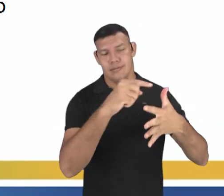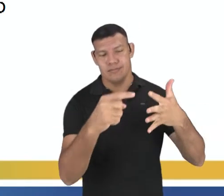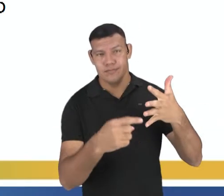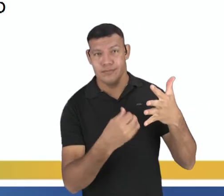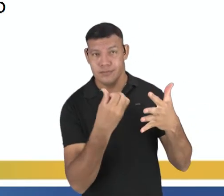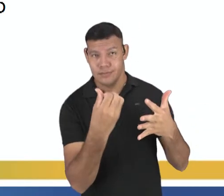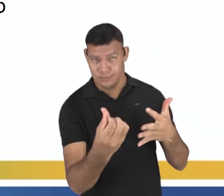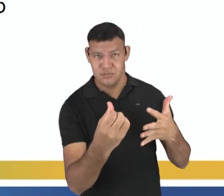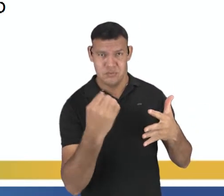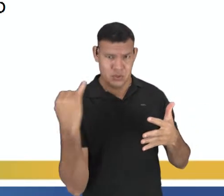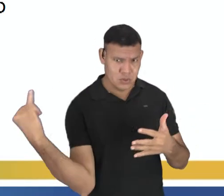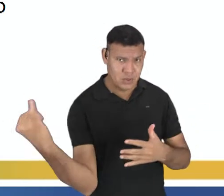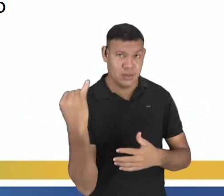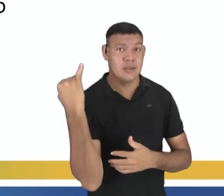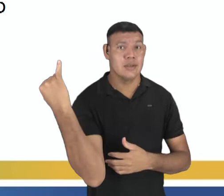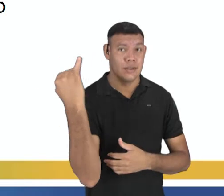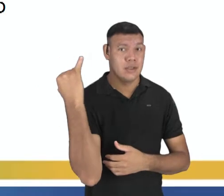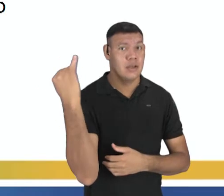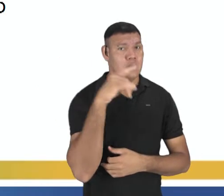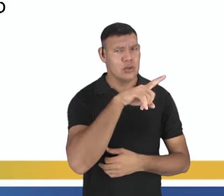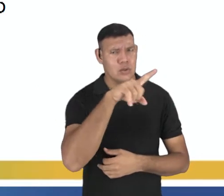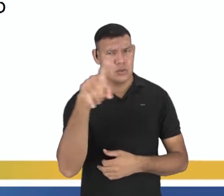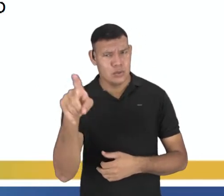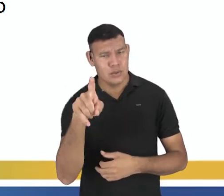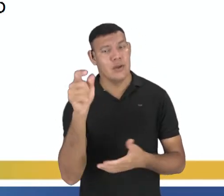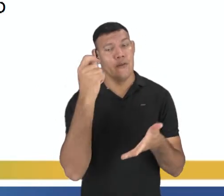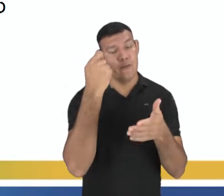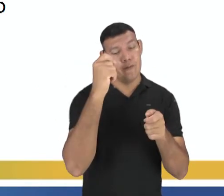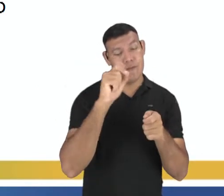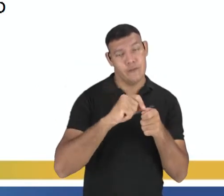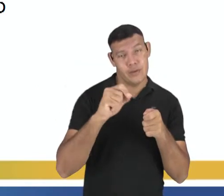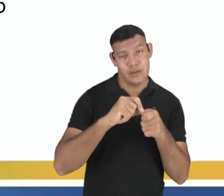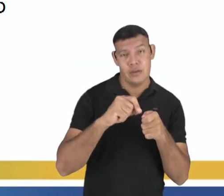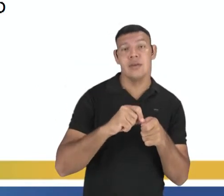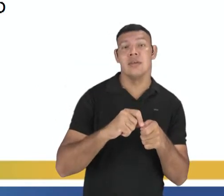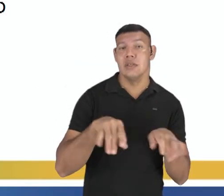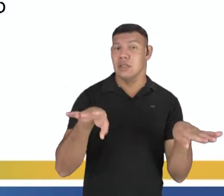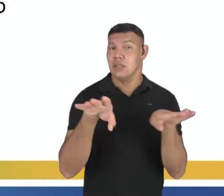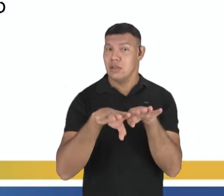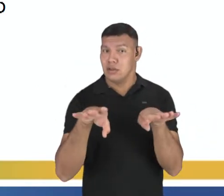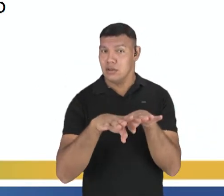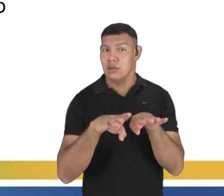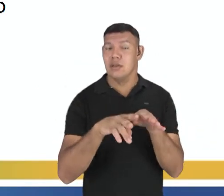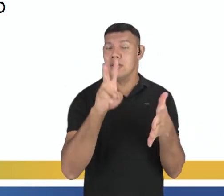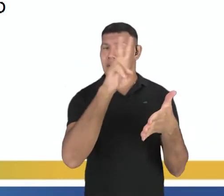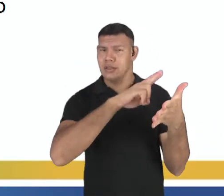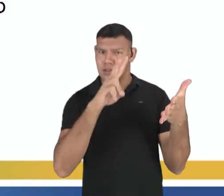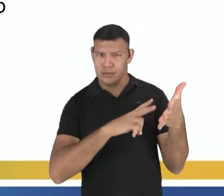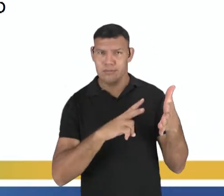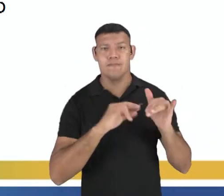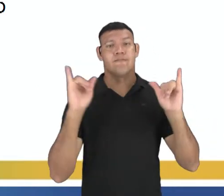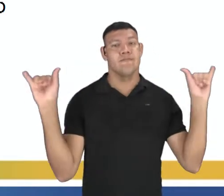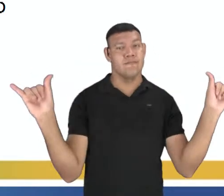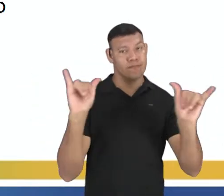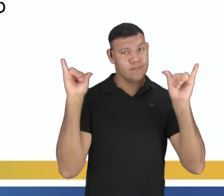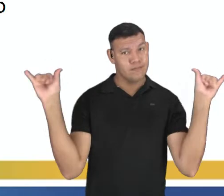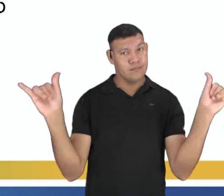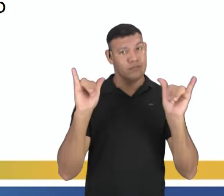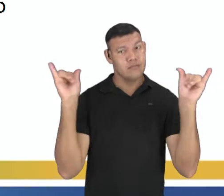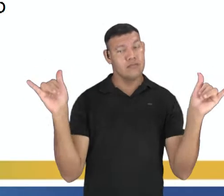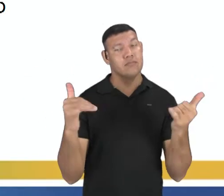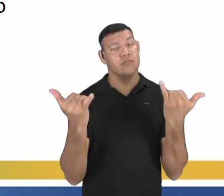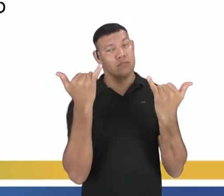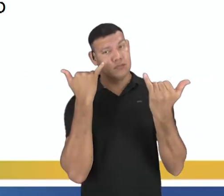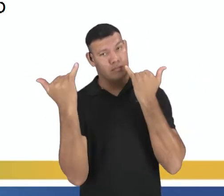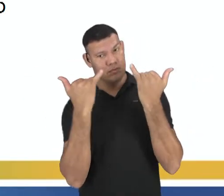são essenciais quando você vai produzir e também quando você vai ler a notícia. Você,